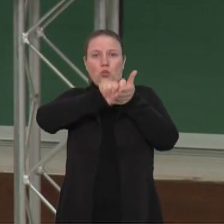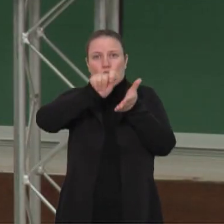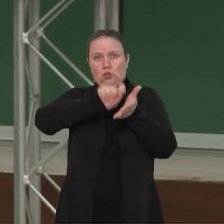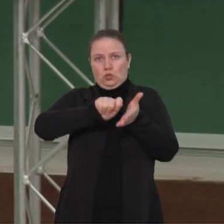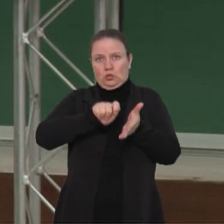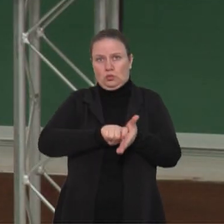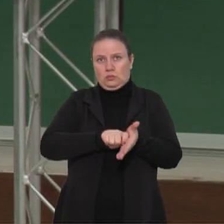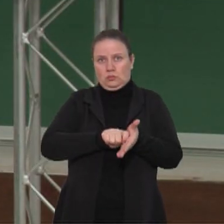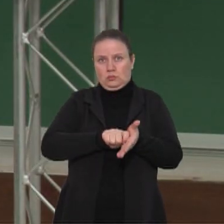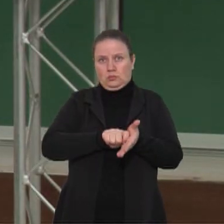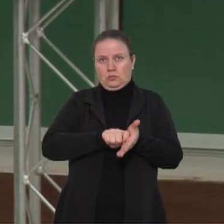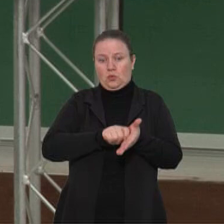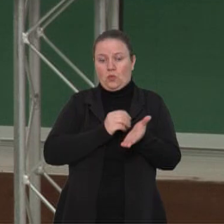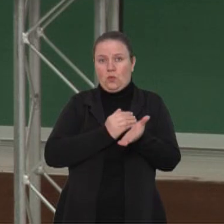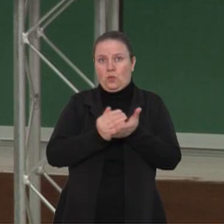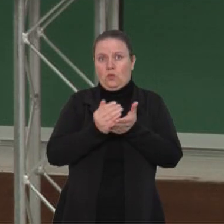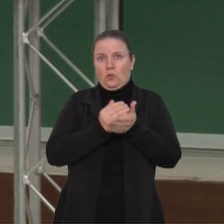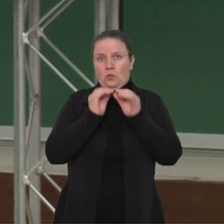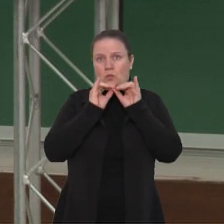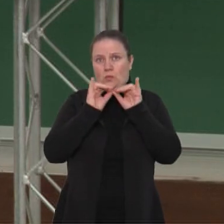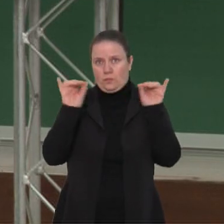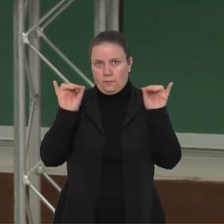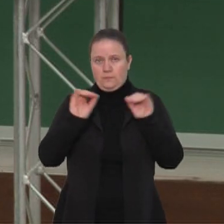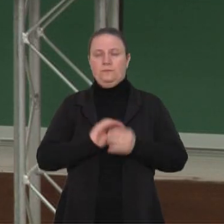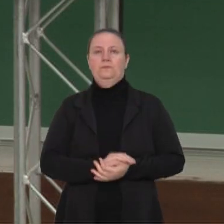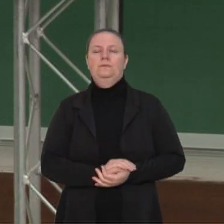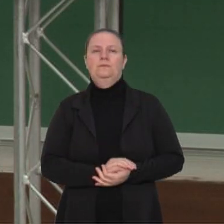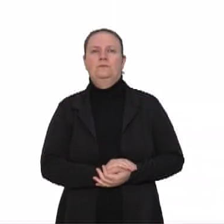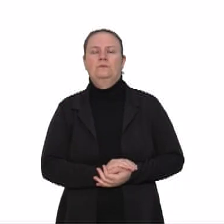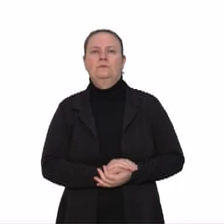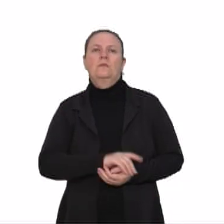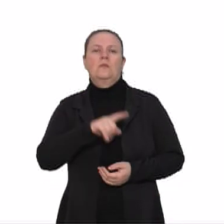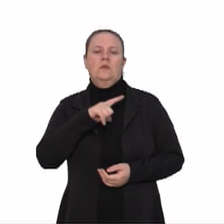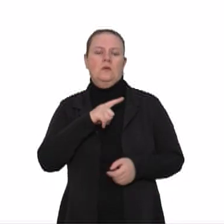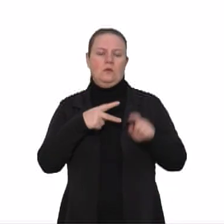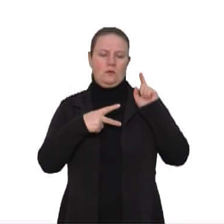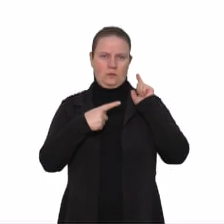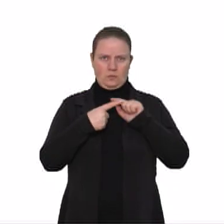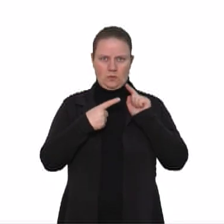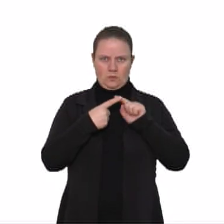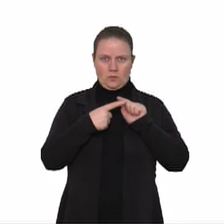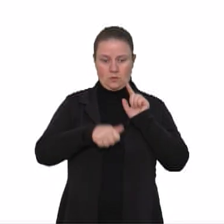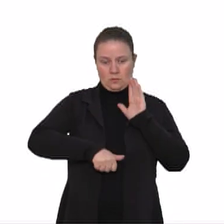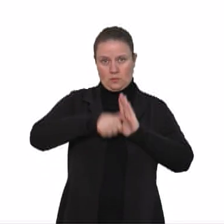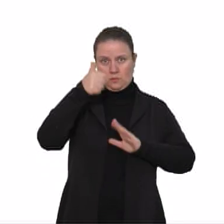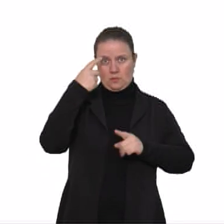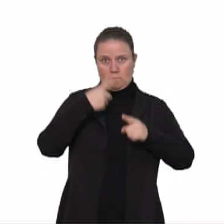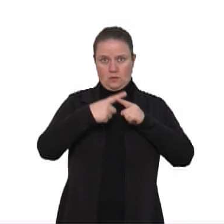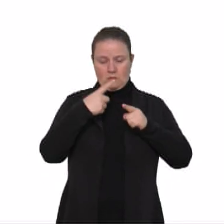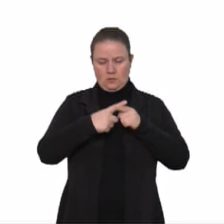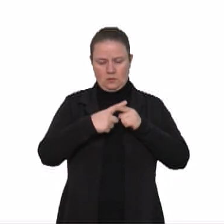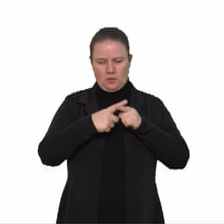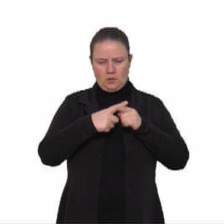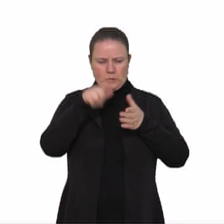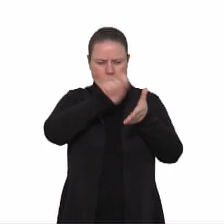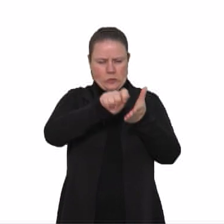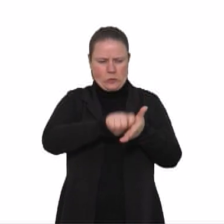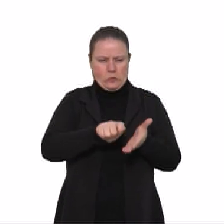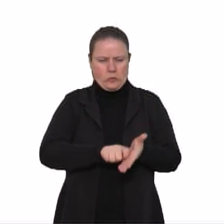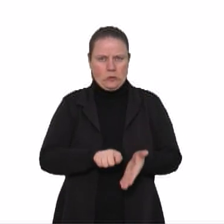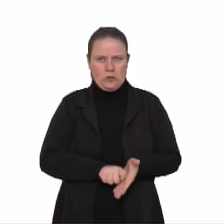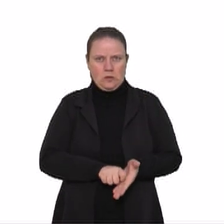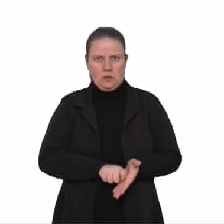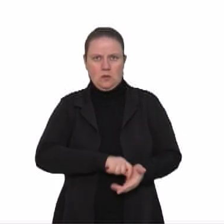do texto informativo? Então, você fez lá o rascunho, viu se está ligado às partes. Agora você vai fazer